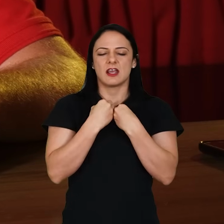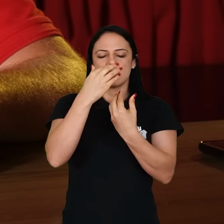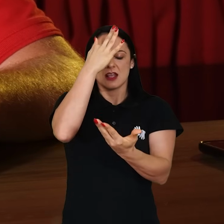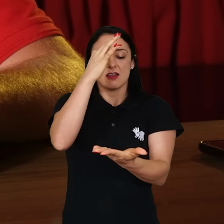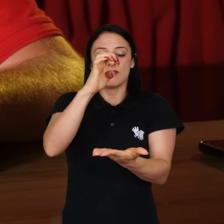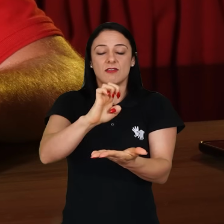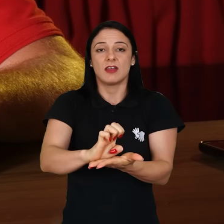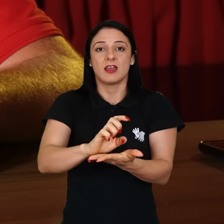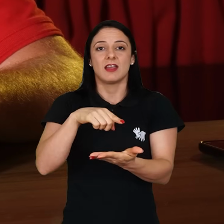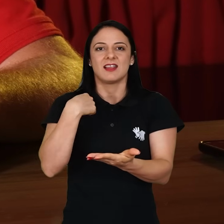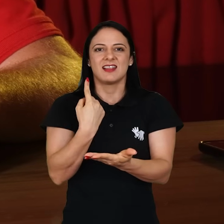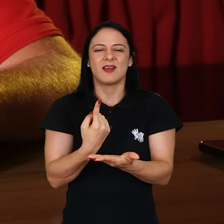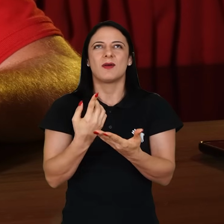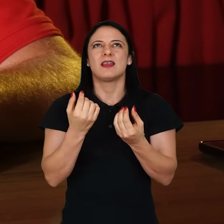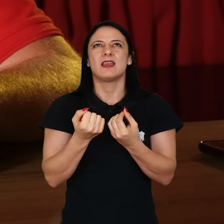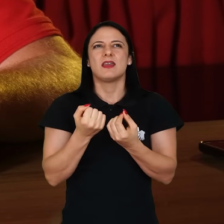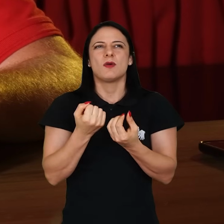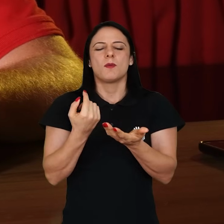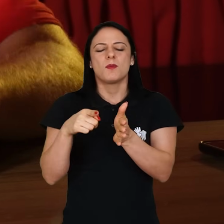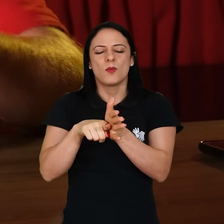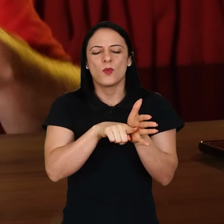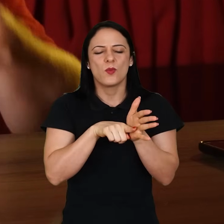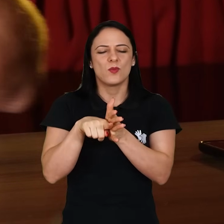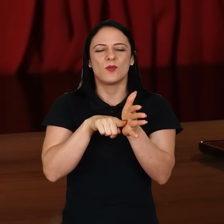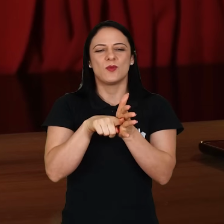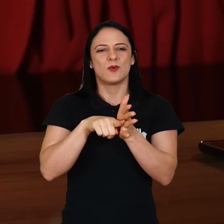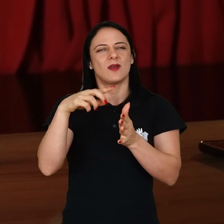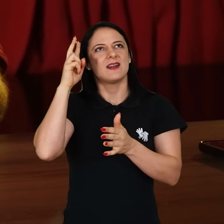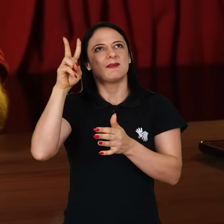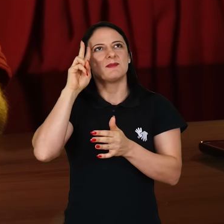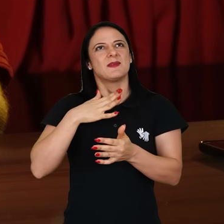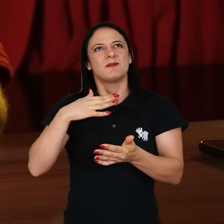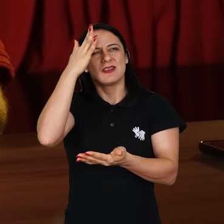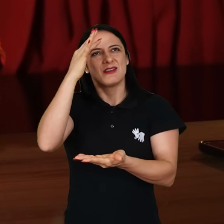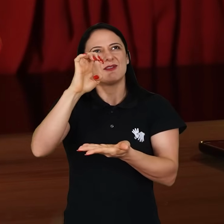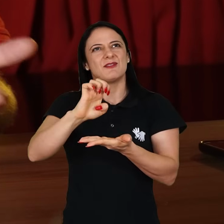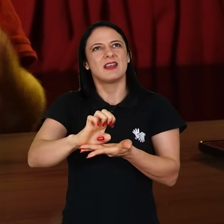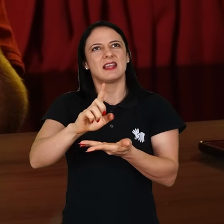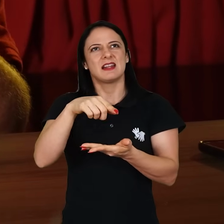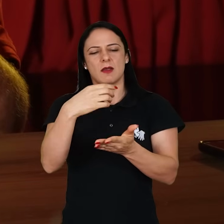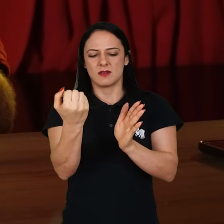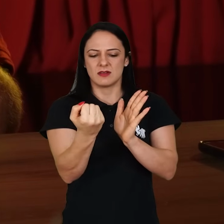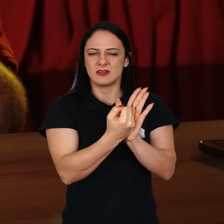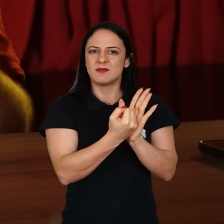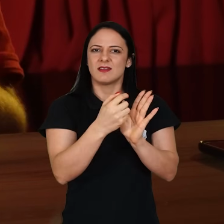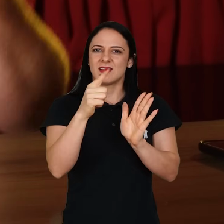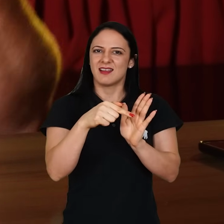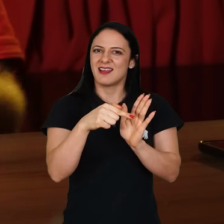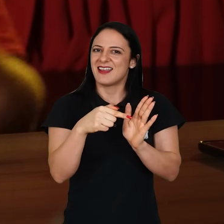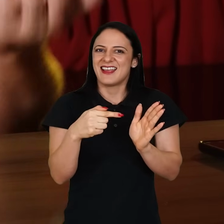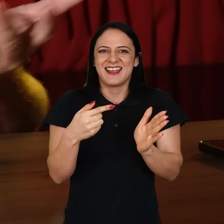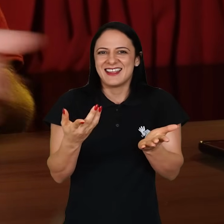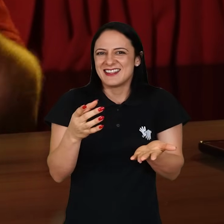fé. Então, eu busco no símbolo a lembrança da minha fé. Então, o símbolo, para mim, é